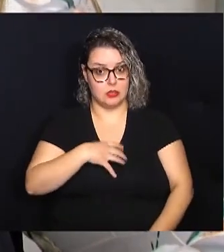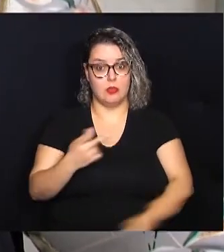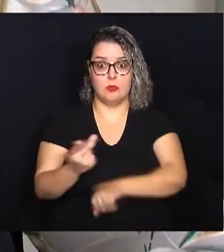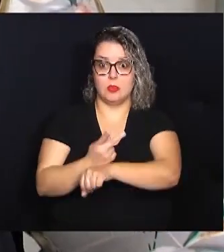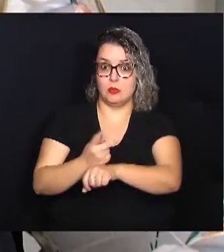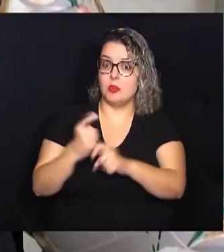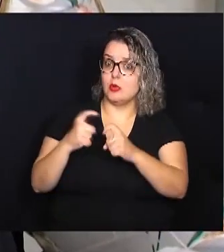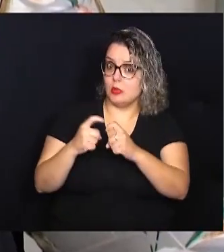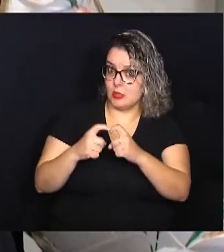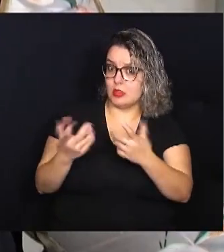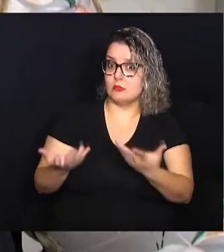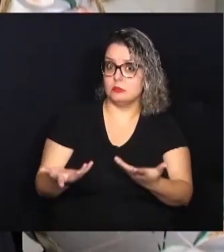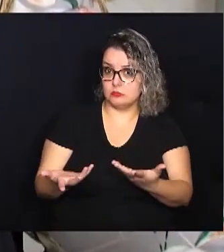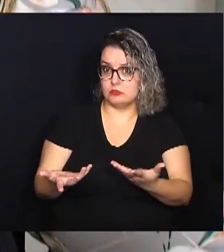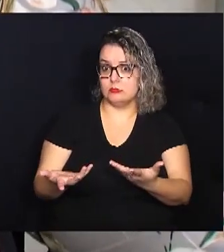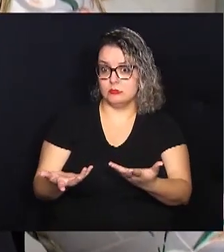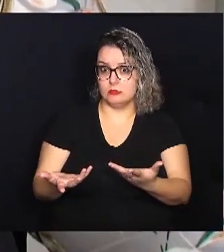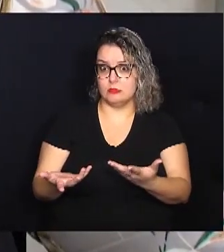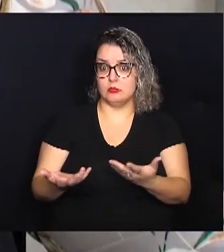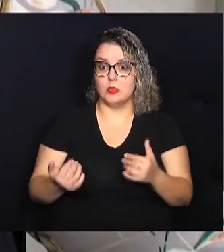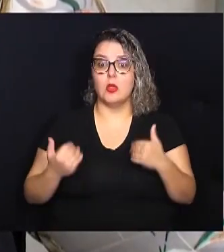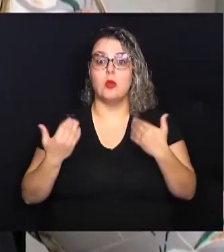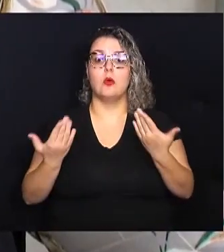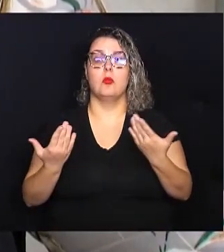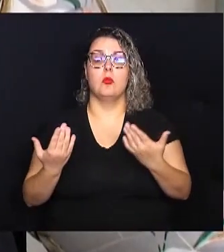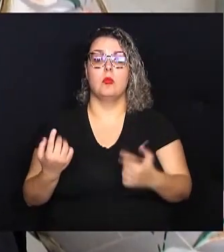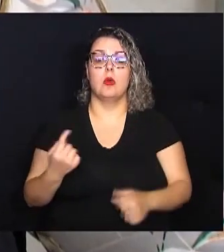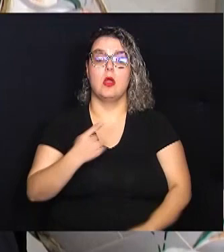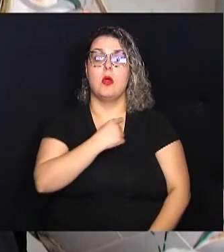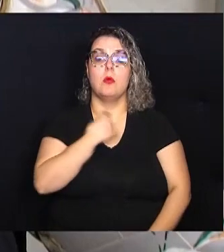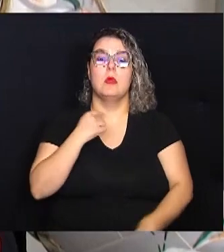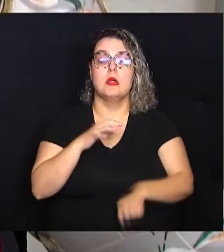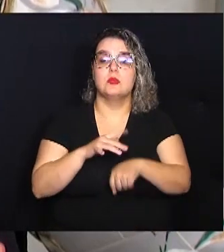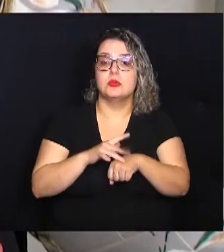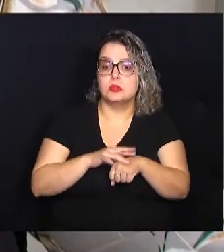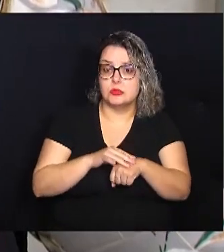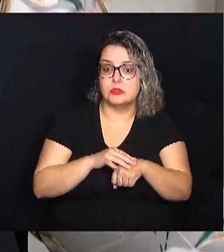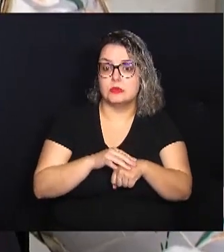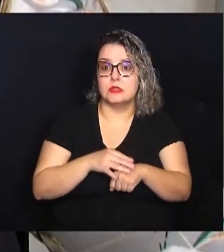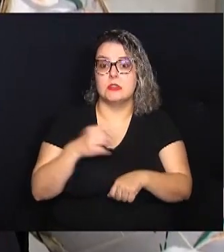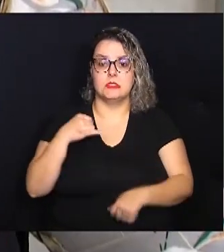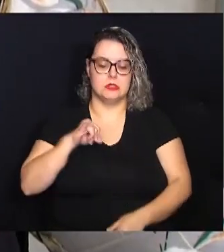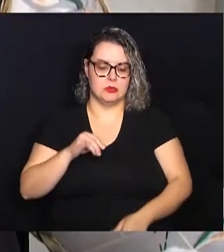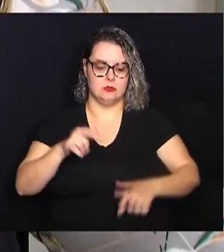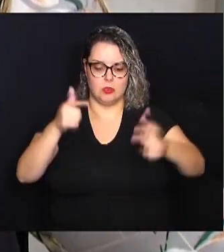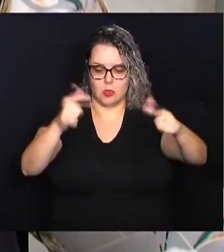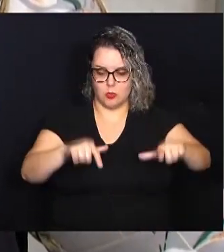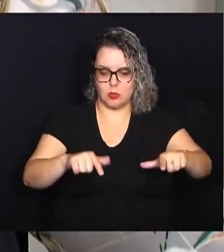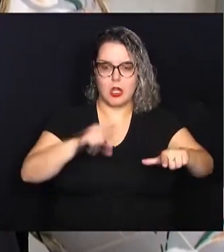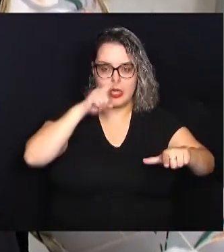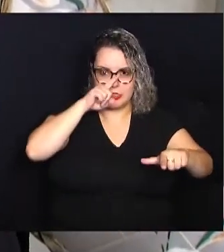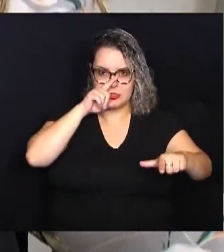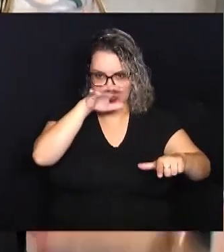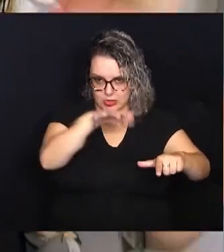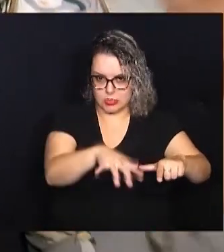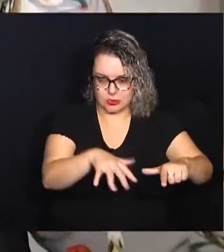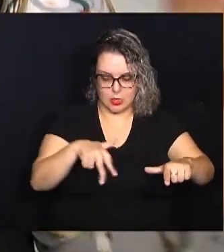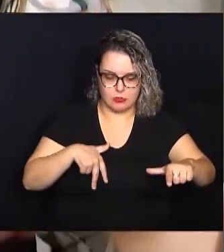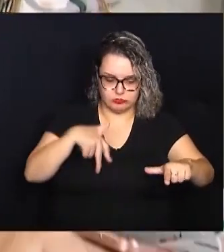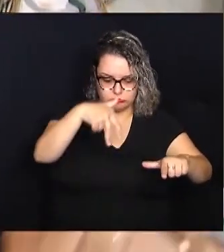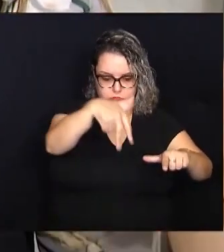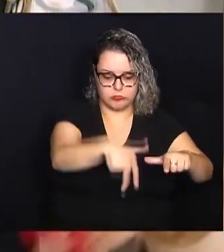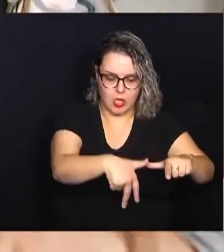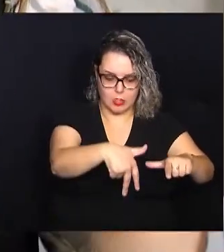médico. E é assim, né? Qual é o período que eu posso adoecer? Então, se eu frequentei uma área de risco,